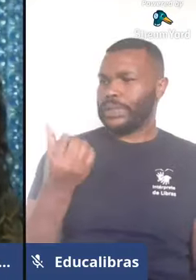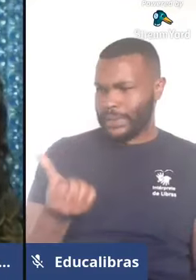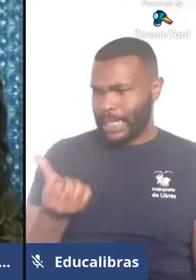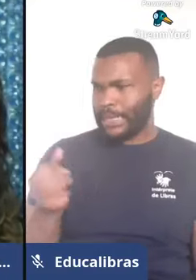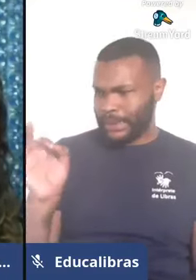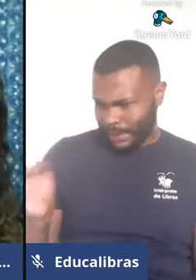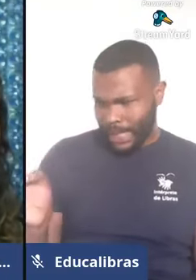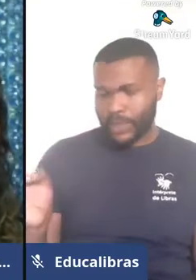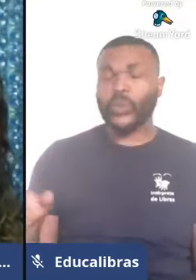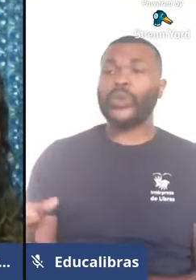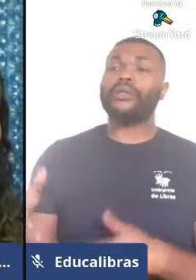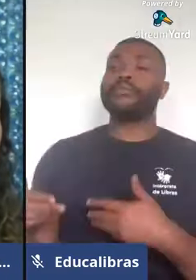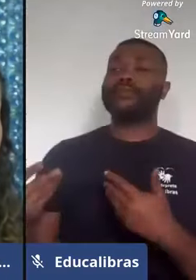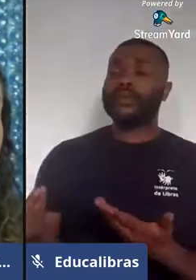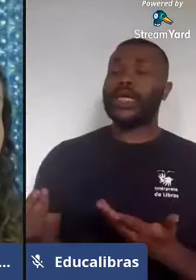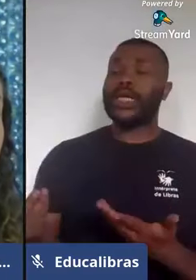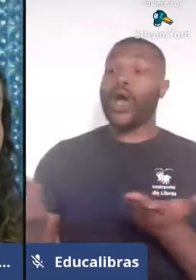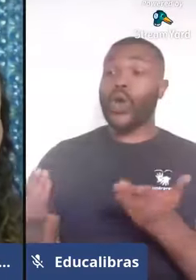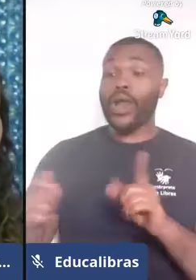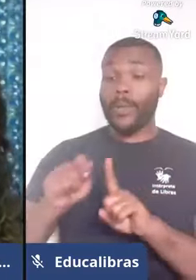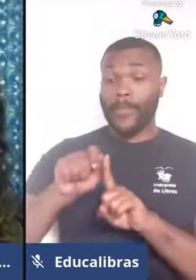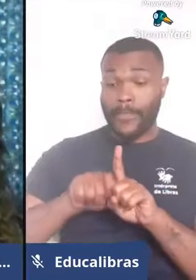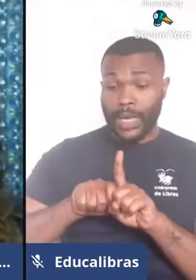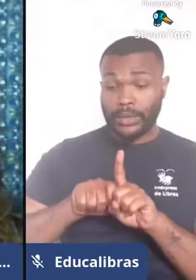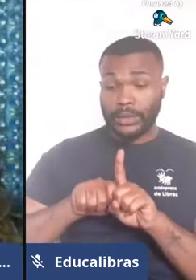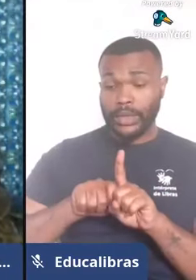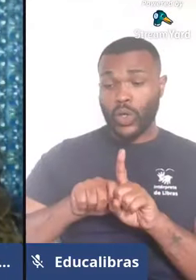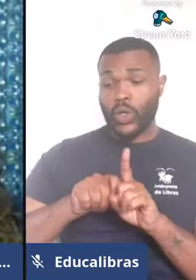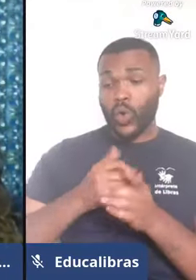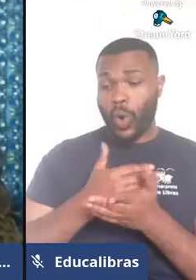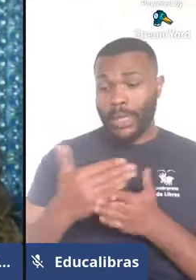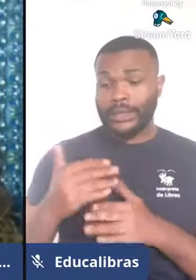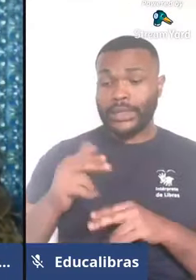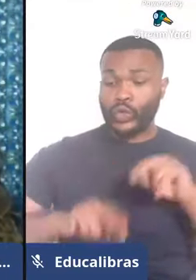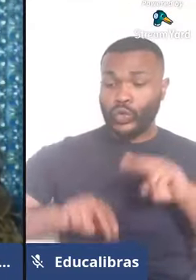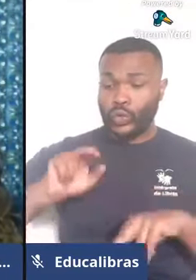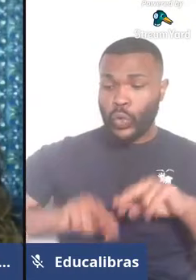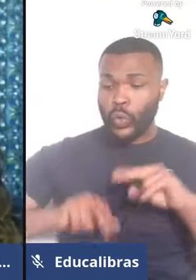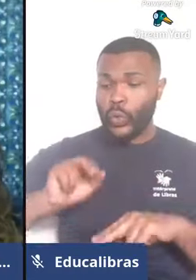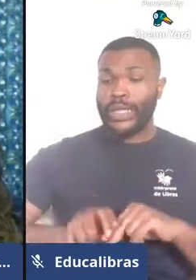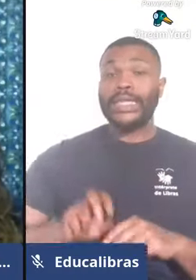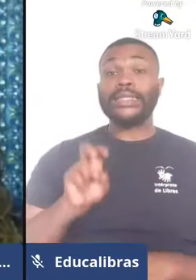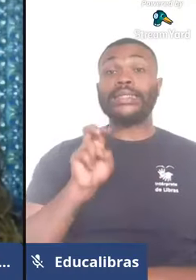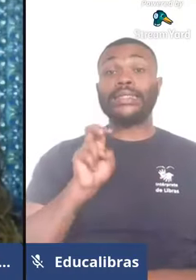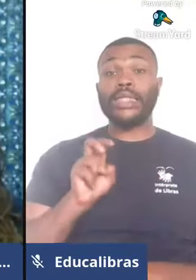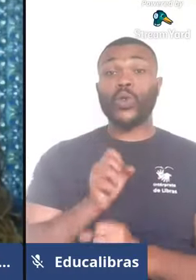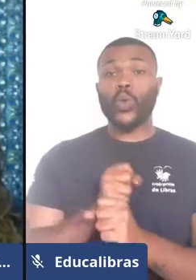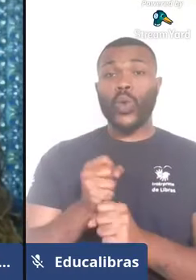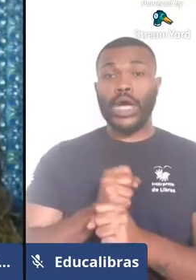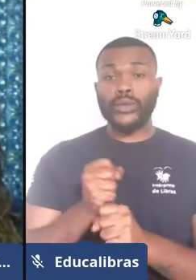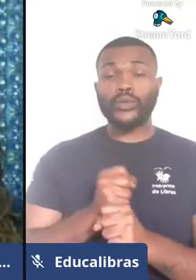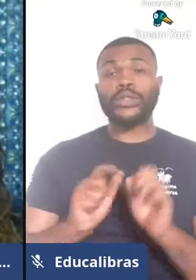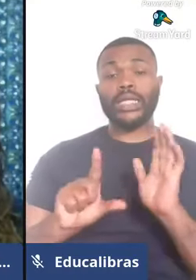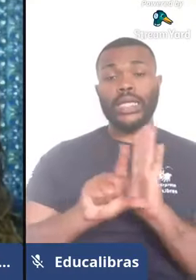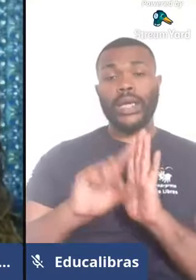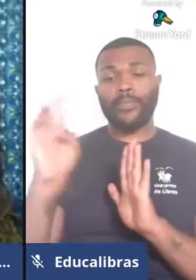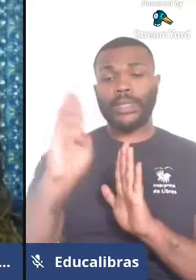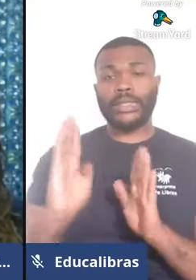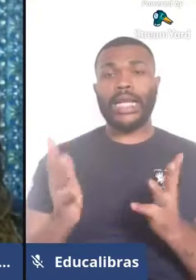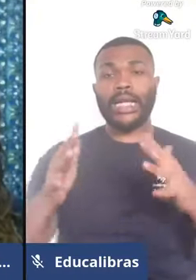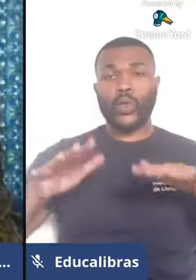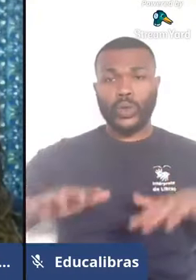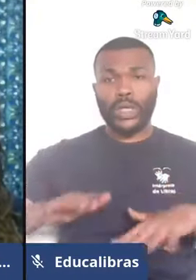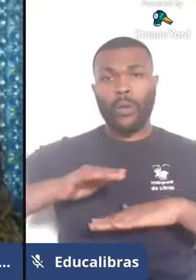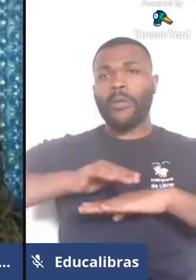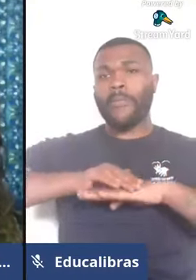estamos agora, em junho, começo de junho, comemoramos 5 anos de LBI. Por sinal, se você quiser pensar alguma coisa para a